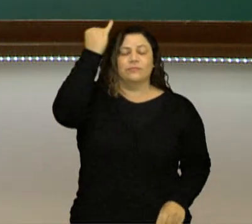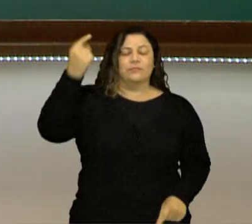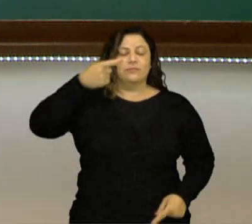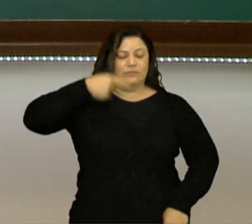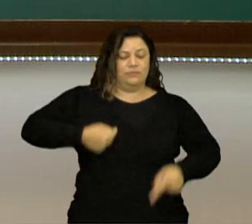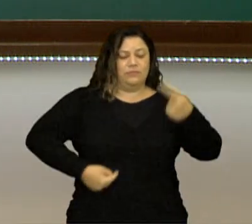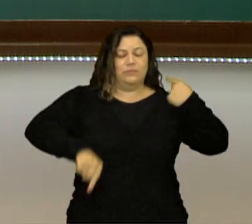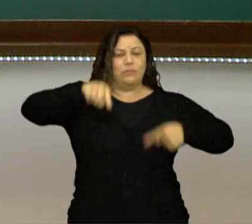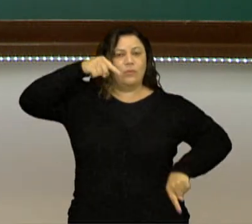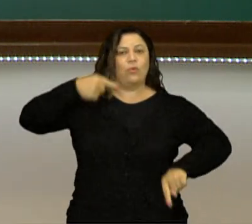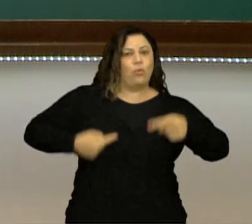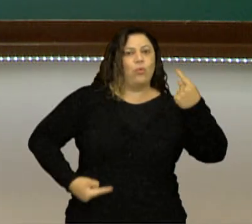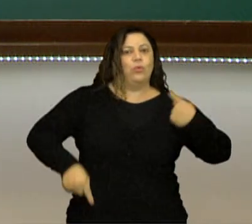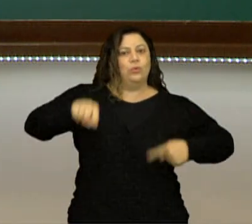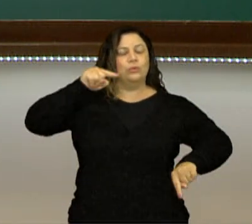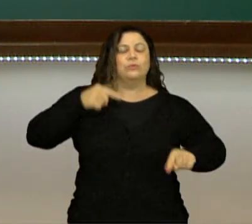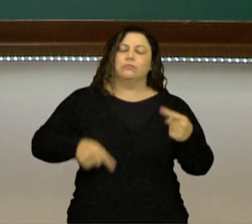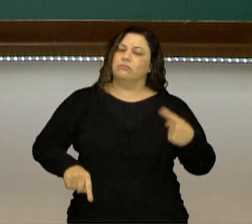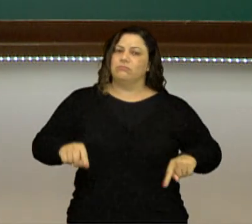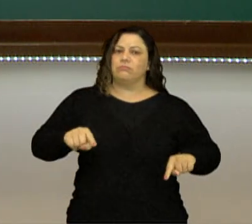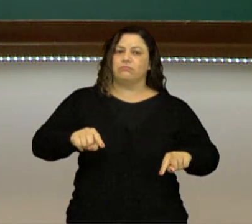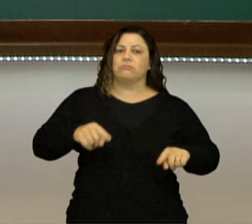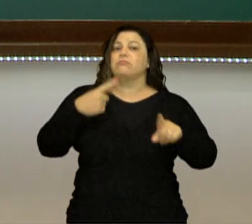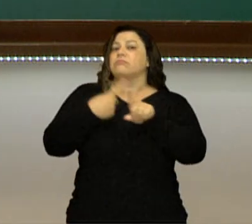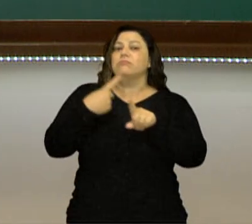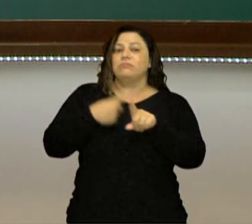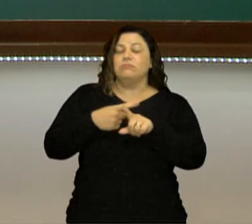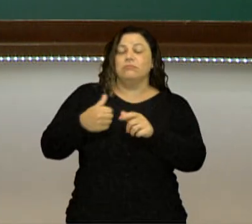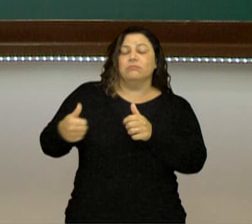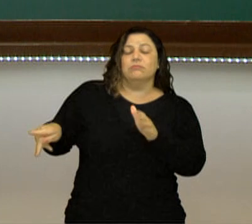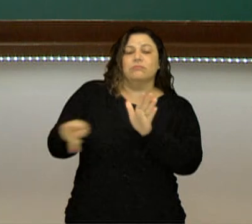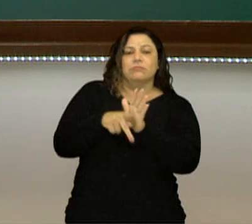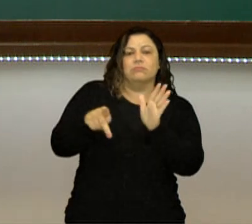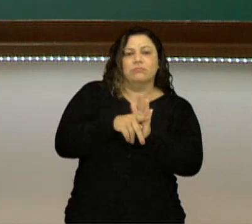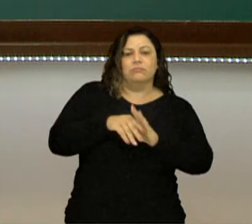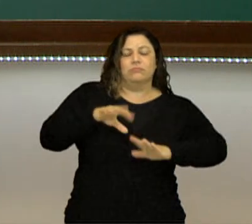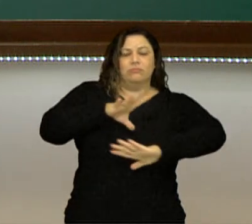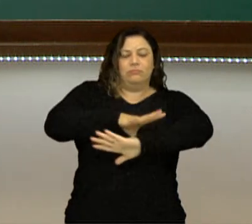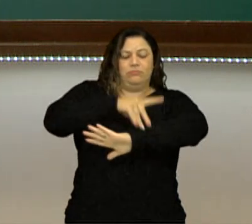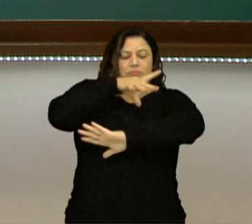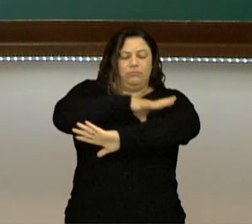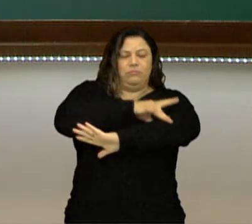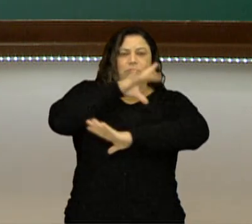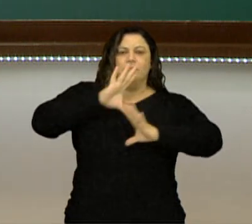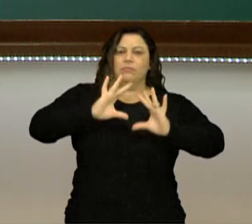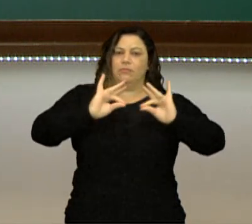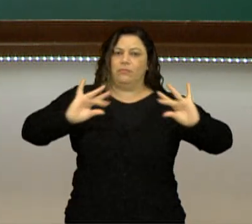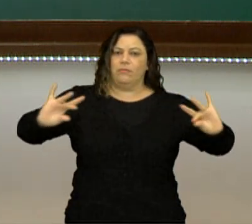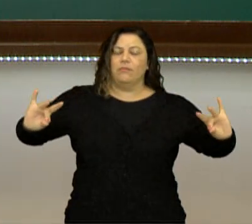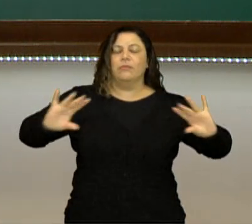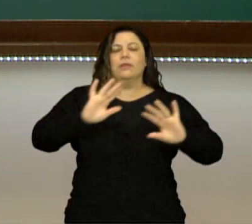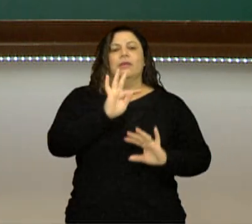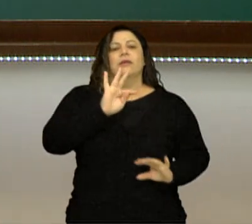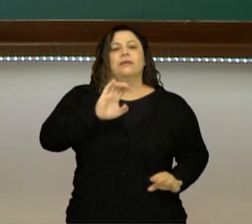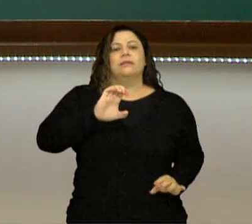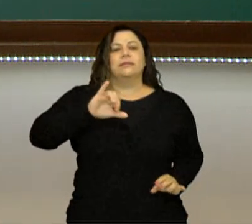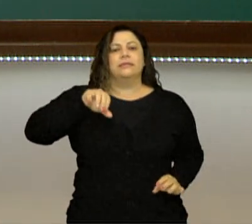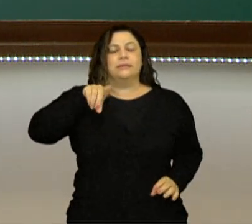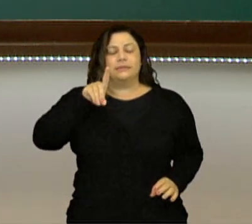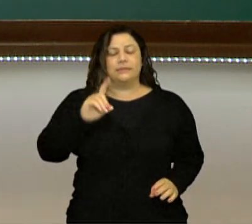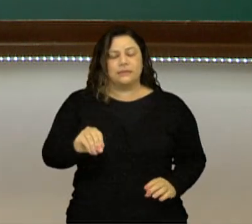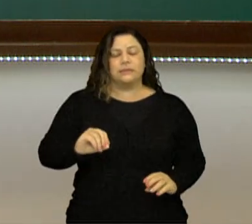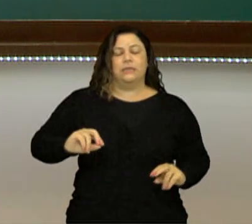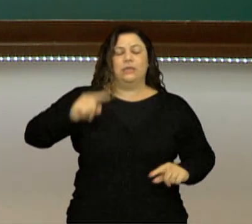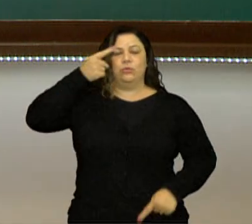organismo. Beleza. Elas são responsáveis pela estrutura dos nossos tecidos, por hormônios, alguns hormônios, pela defesa do organismo,